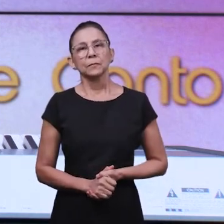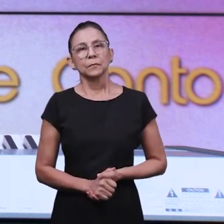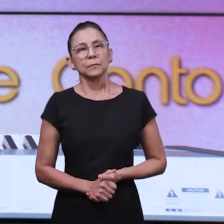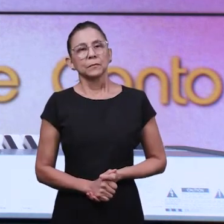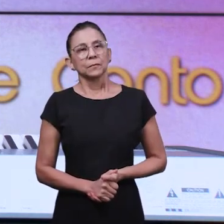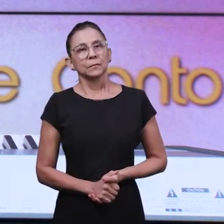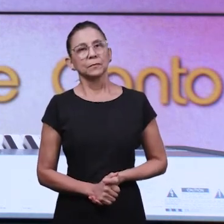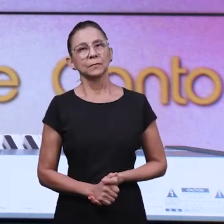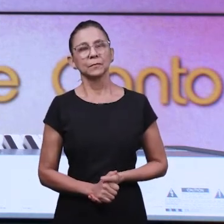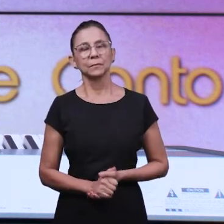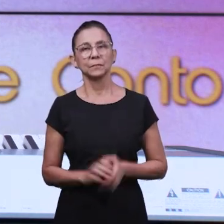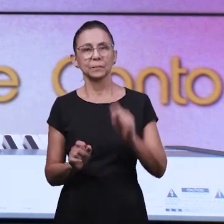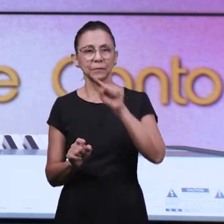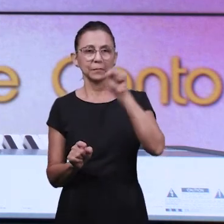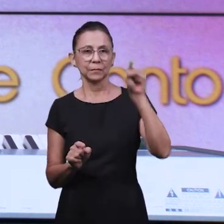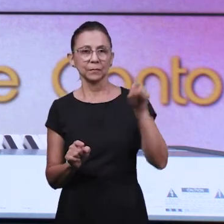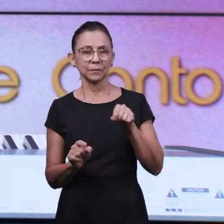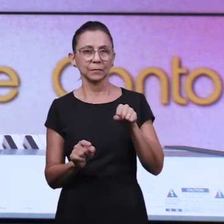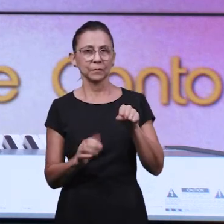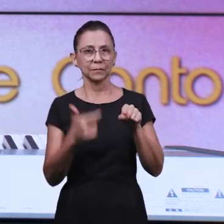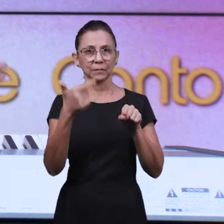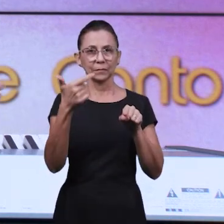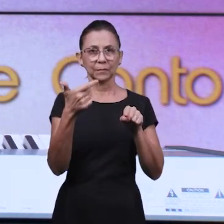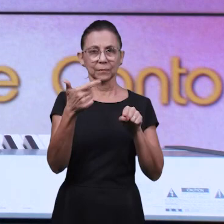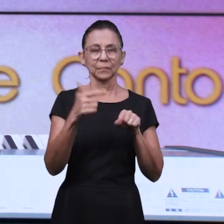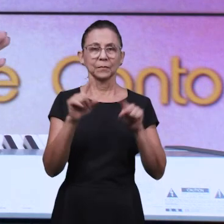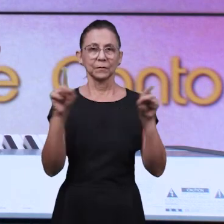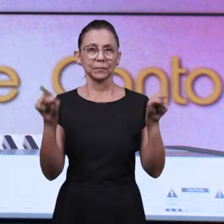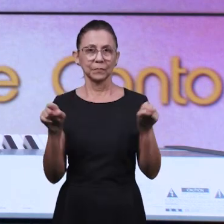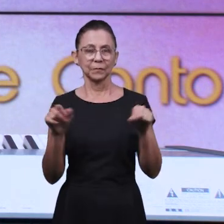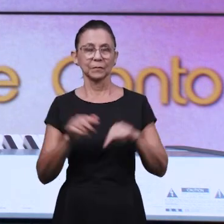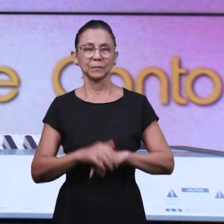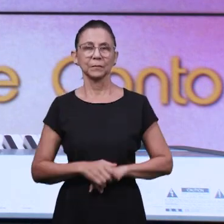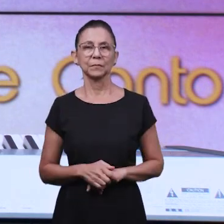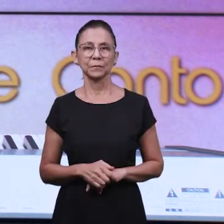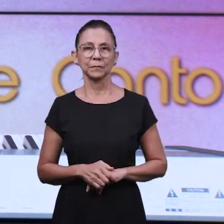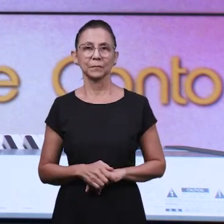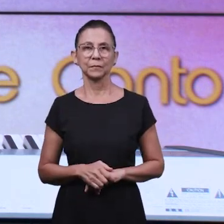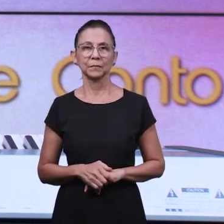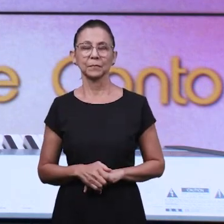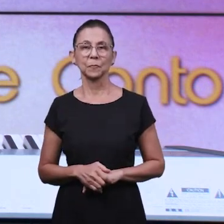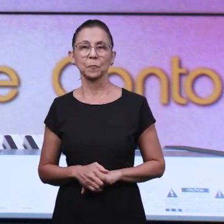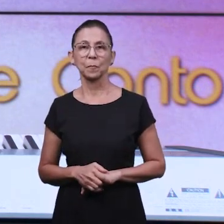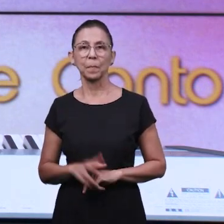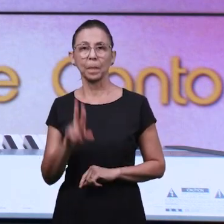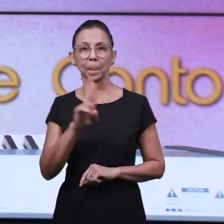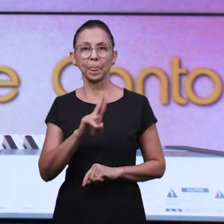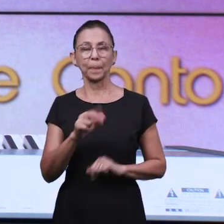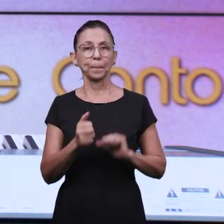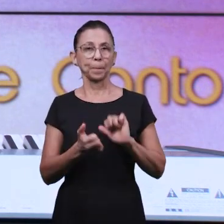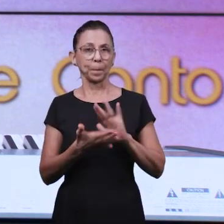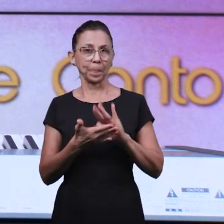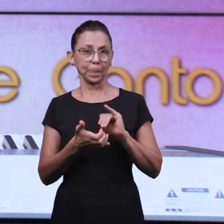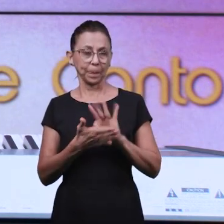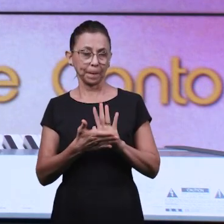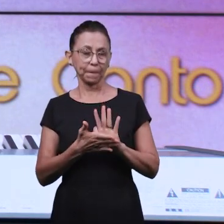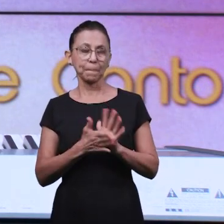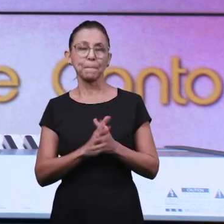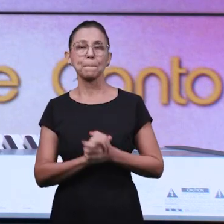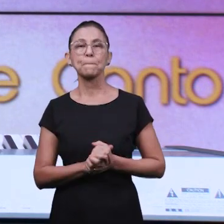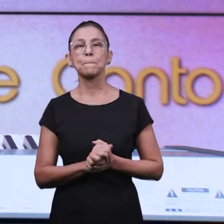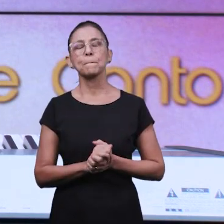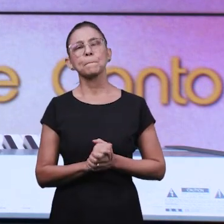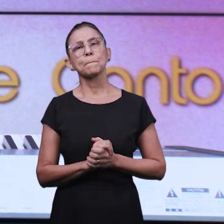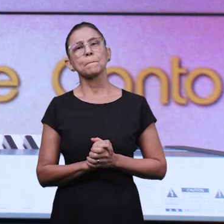segunda estrofe para testar toda essa estrutura na segunda estrofe. Nós estamos usando esse hino como